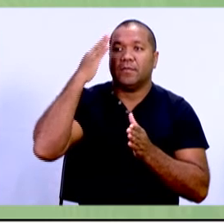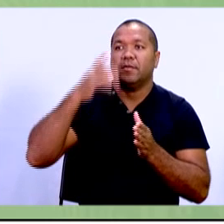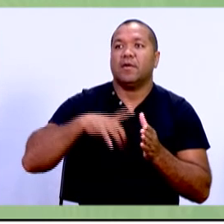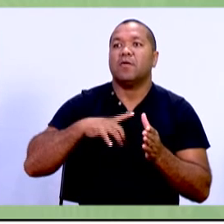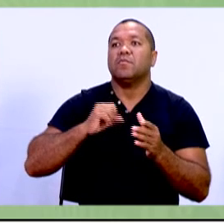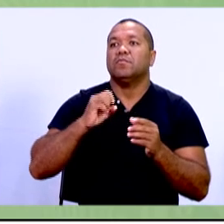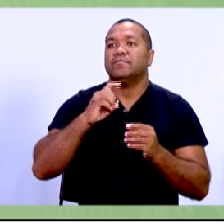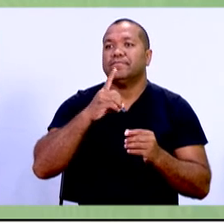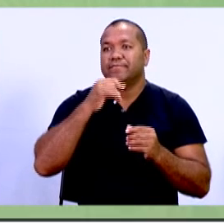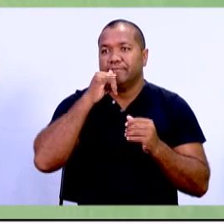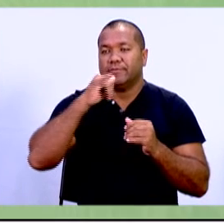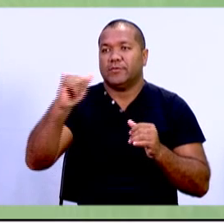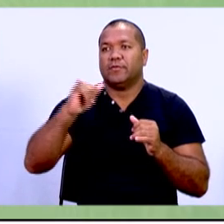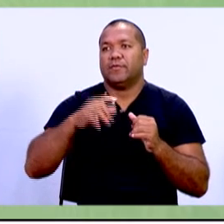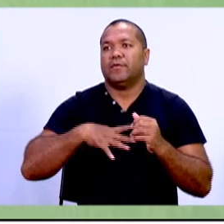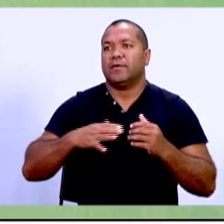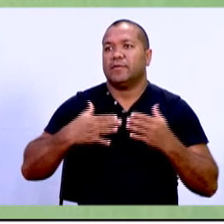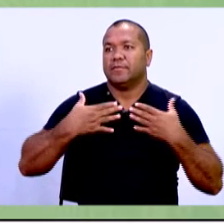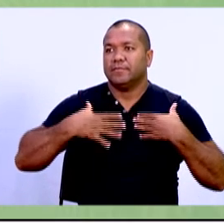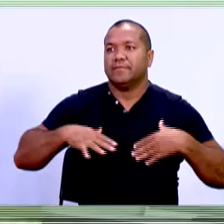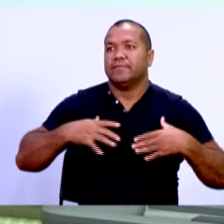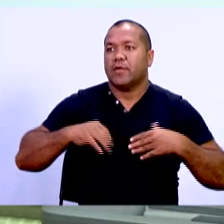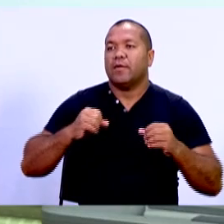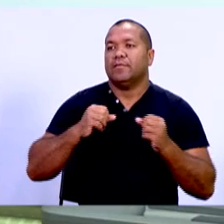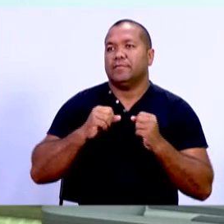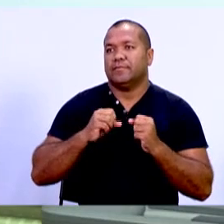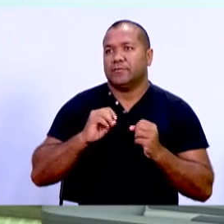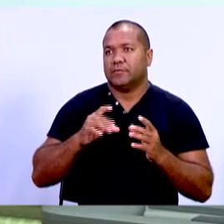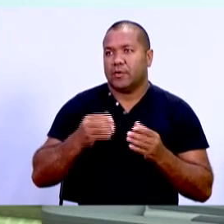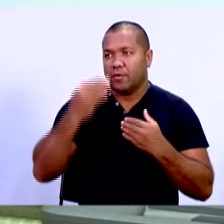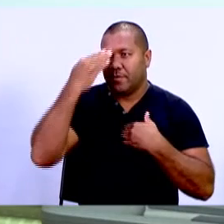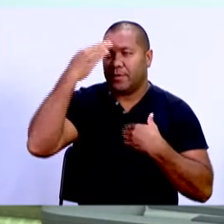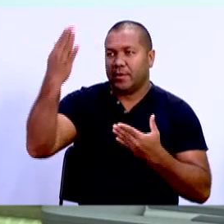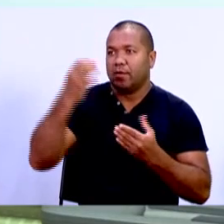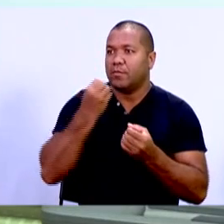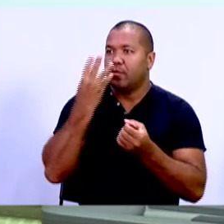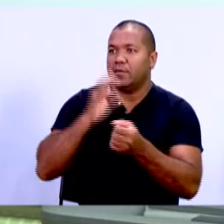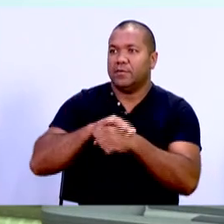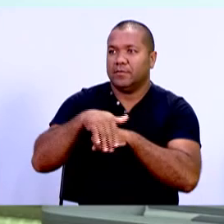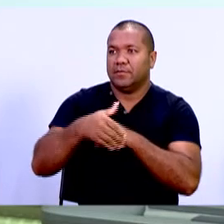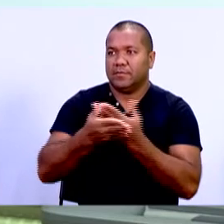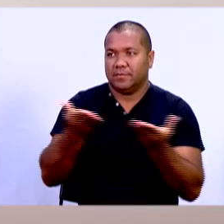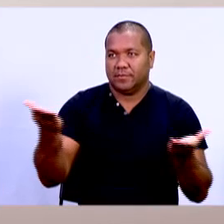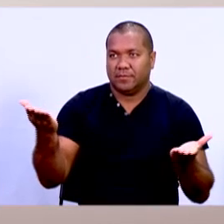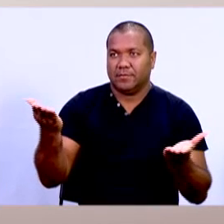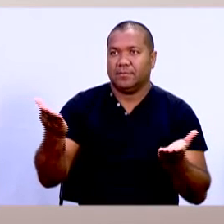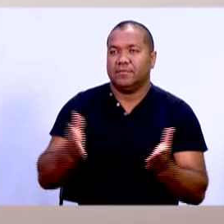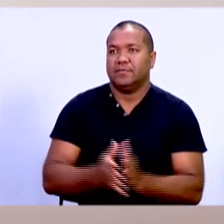alguma dica, fiquem à vontade, eu vou estar à disposição aí. Muito obrigado e boa noite para vocês.